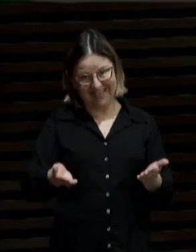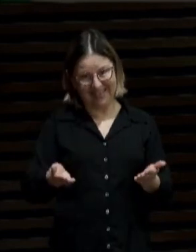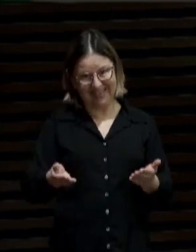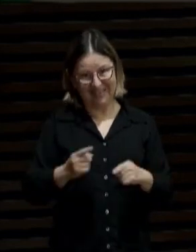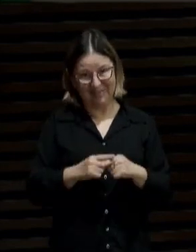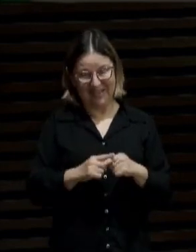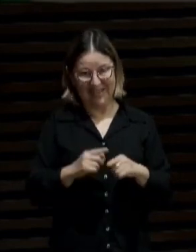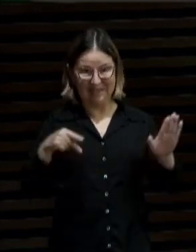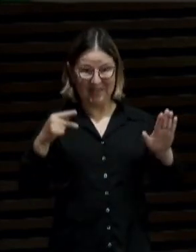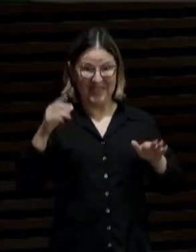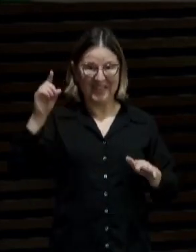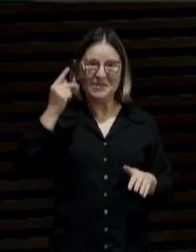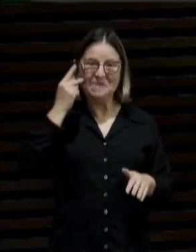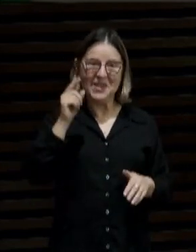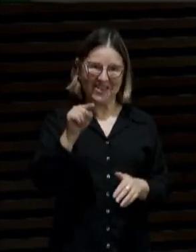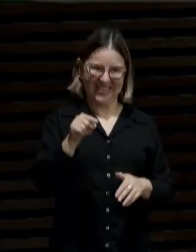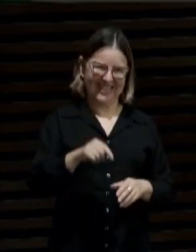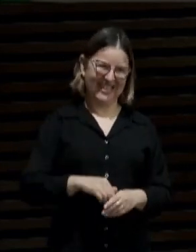para você.